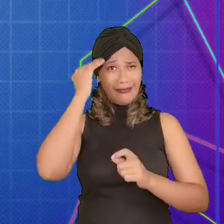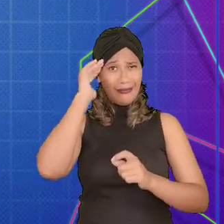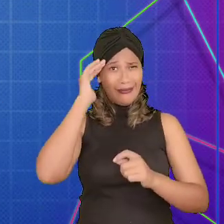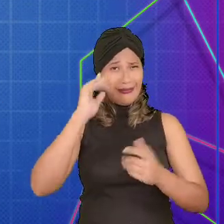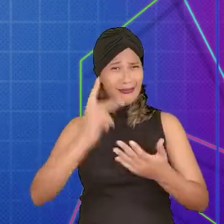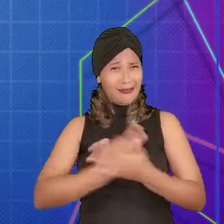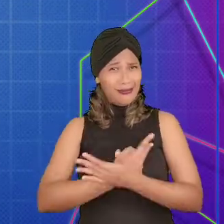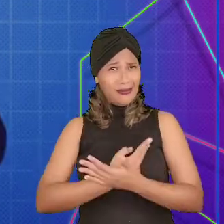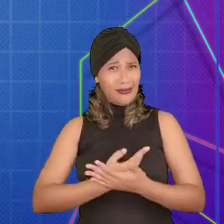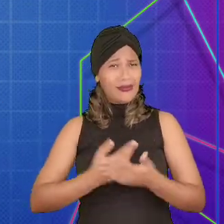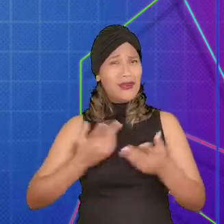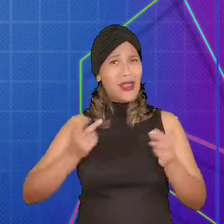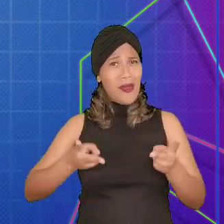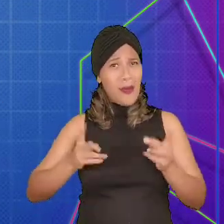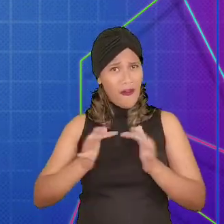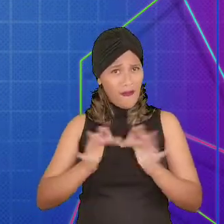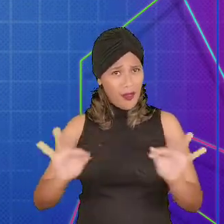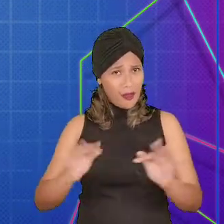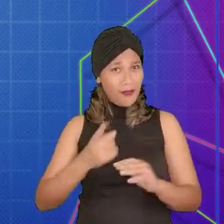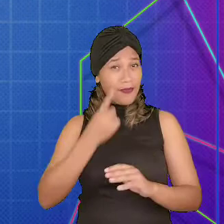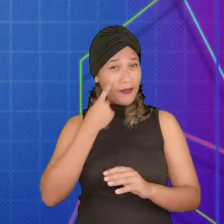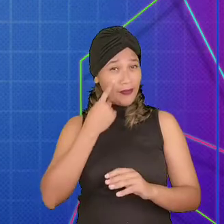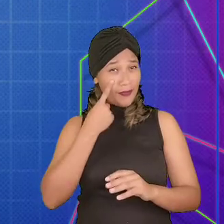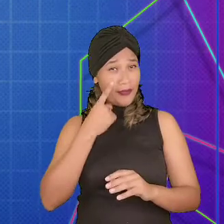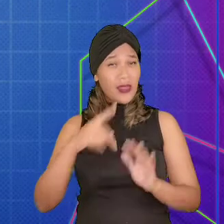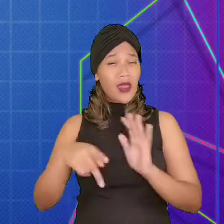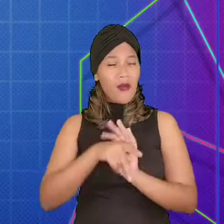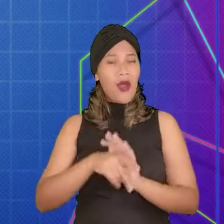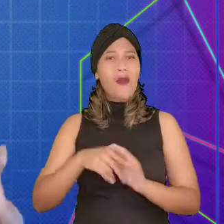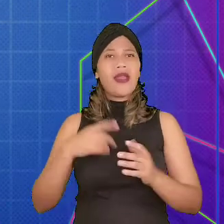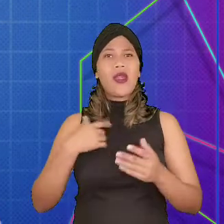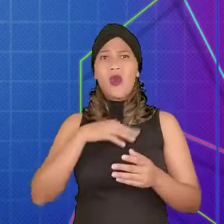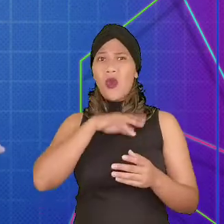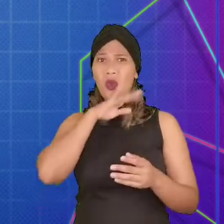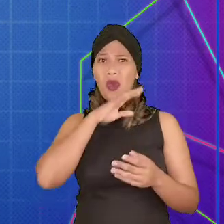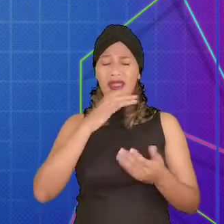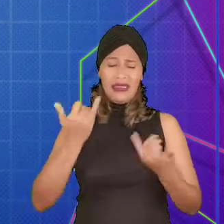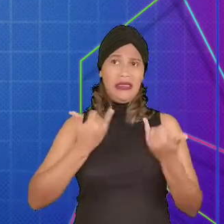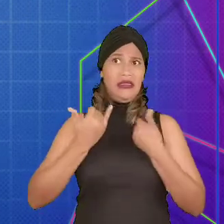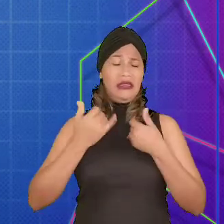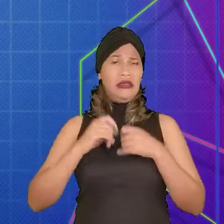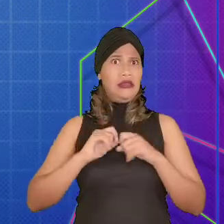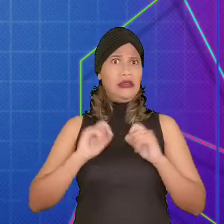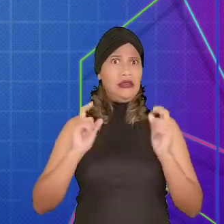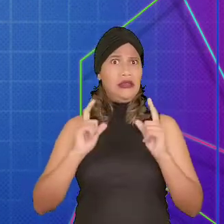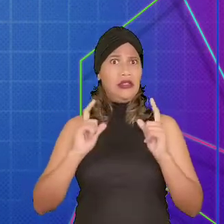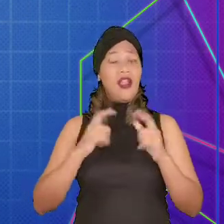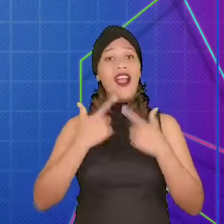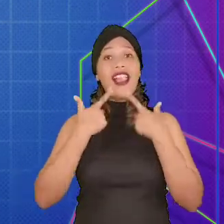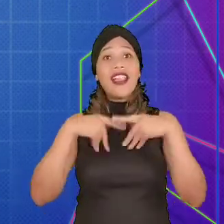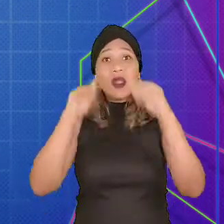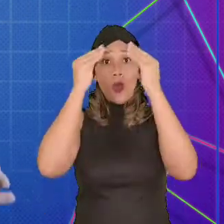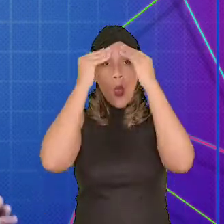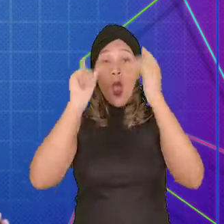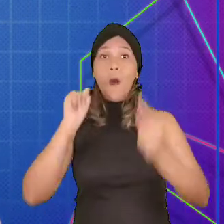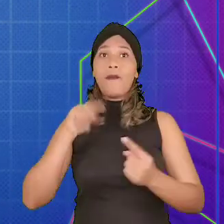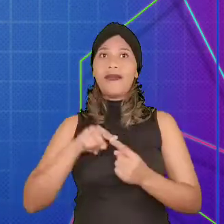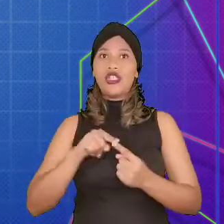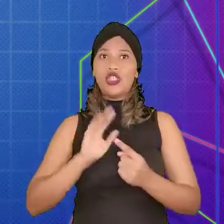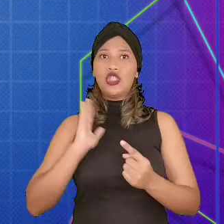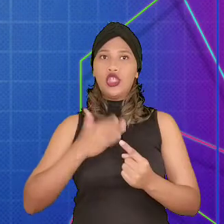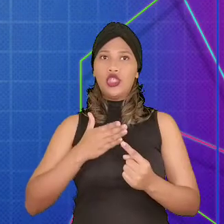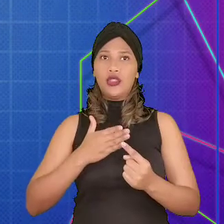muitas coisas diferentes, com a mesma frase. E isso torna a mensagem ruim. Lembrando que estamos falando de uma linguagem